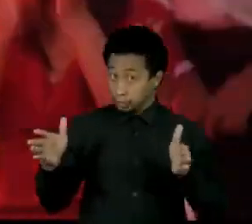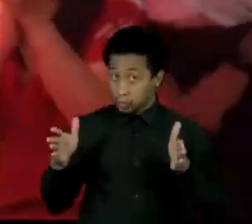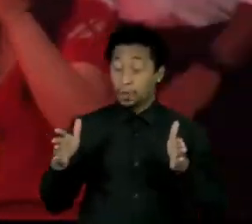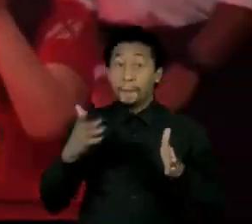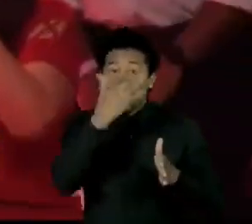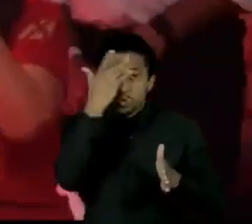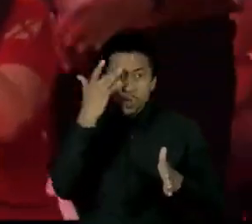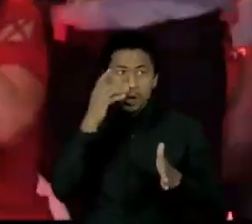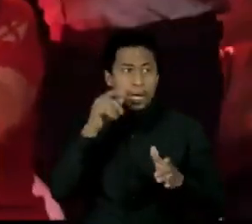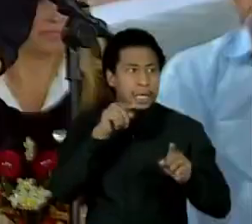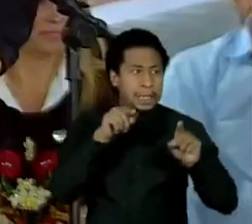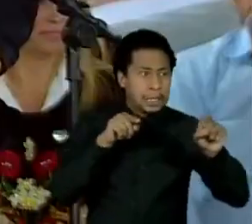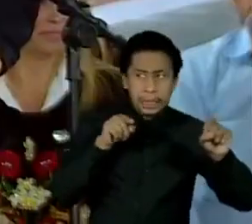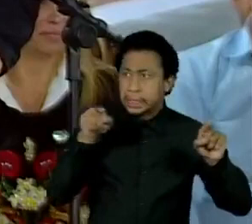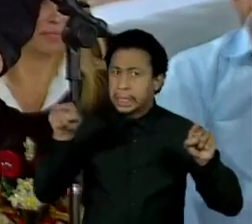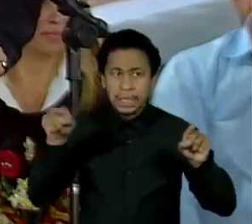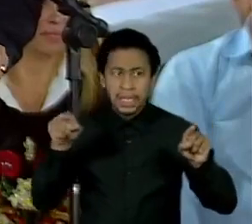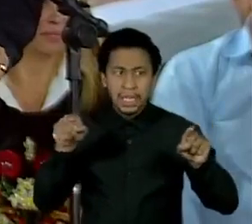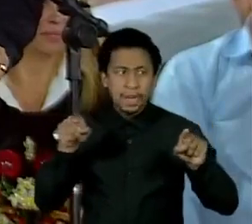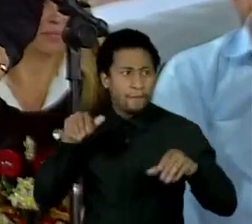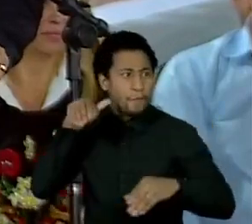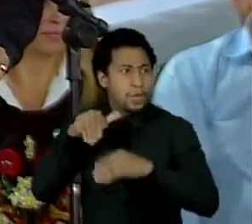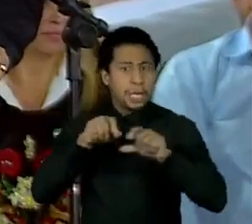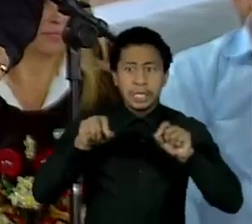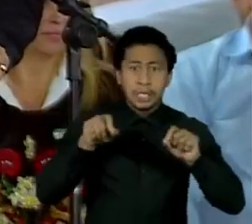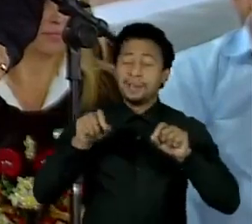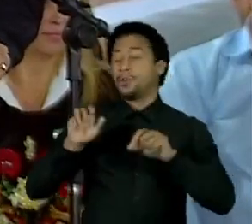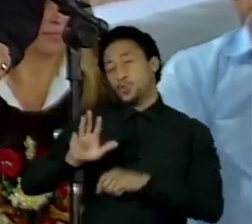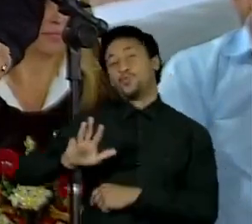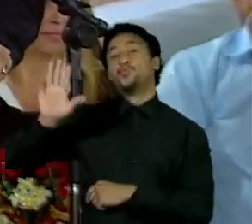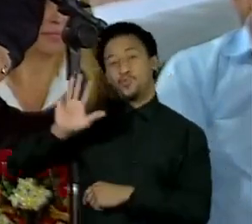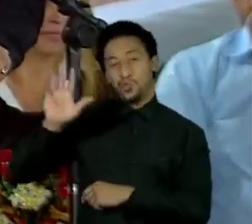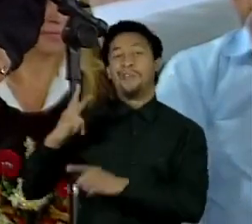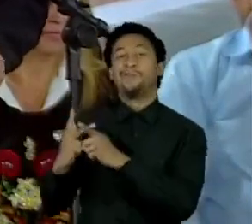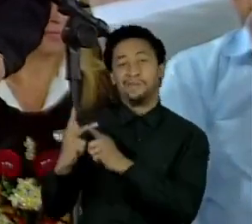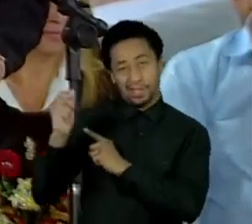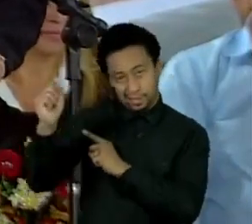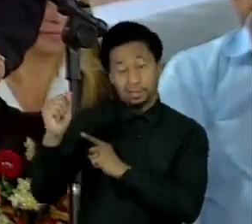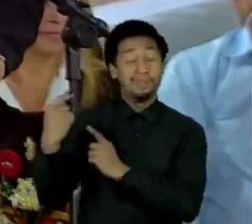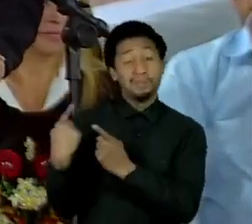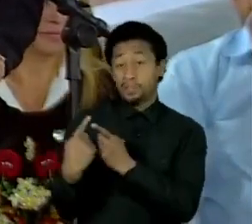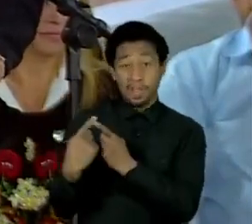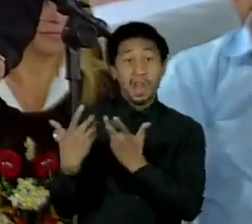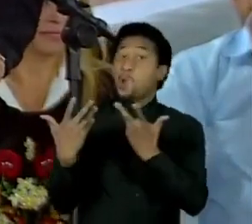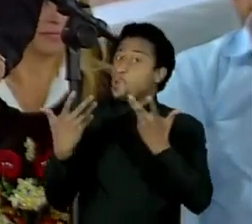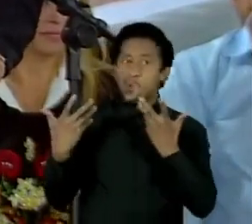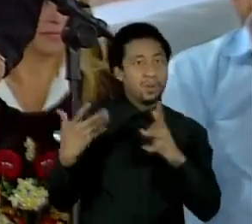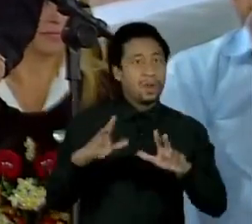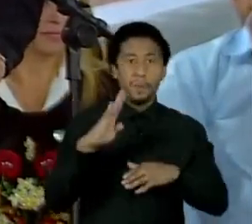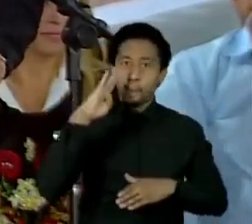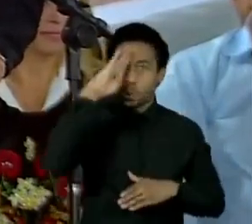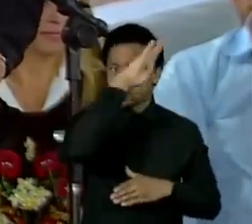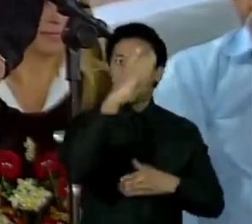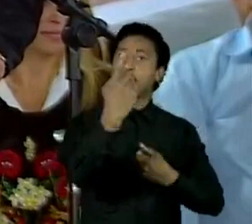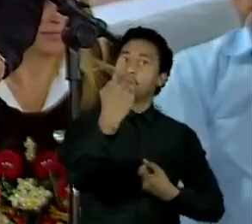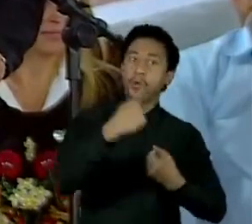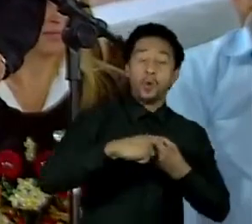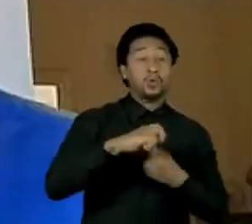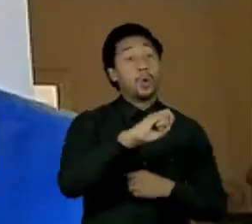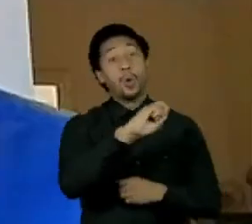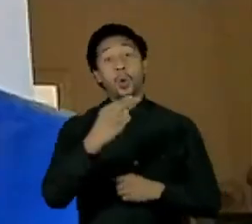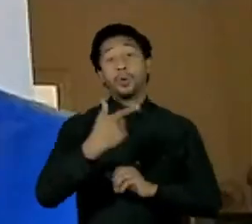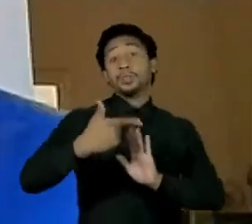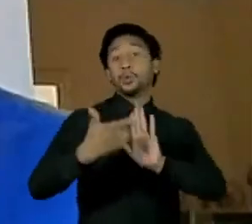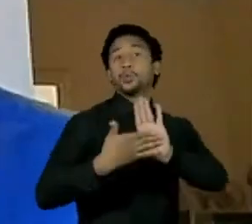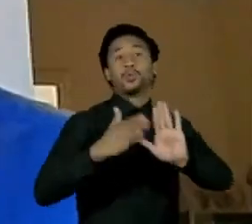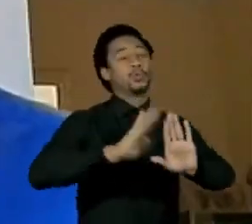que lidera todas as pesquisas. Neste caso, o voto útil serviria para minar as chances de Bolsonaro ir para um eventual segundo turno.